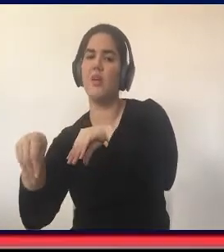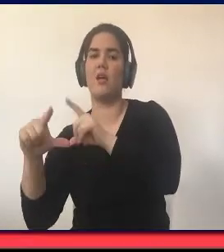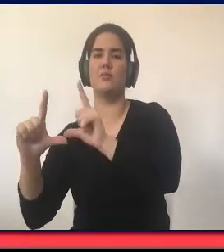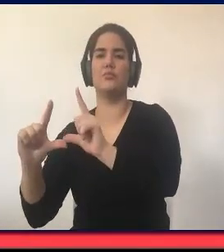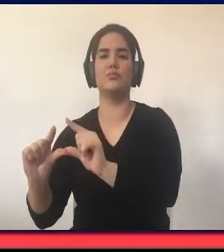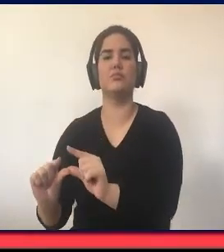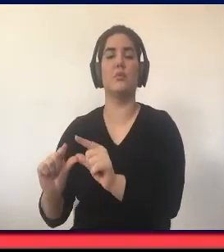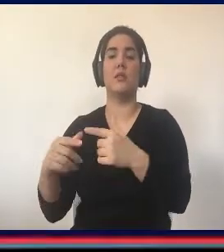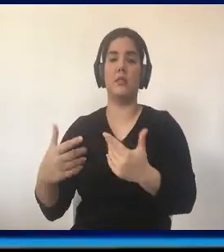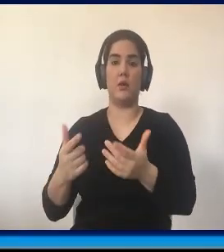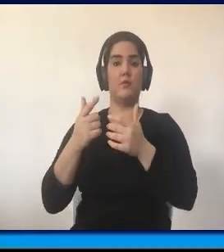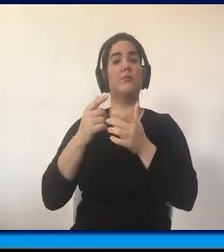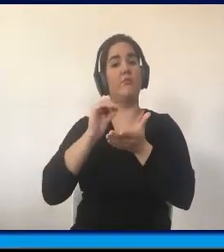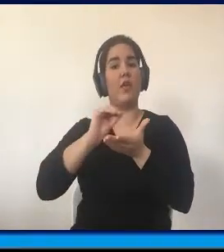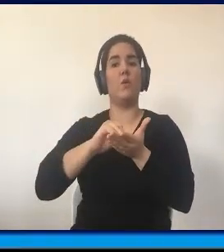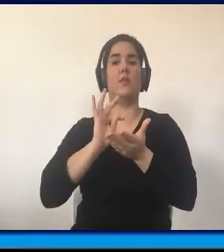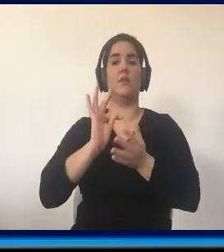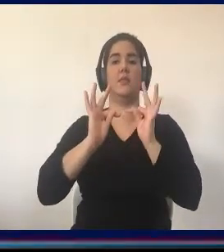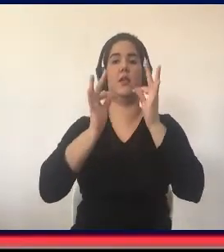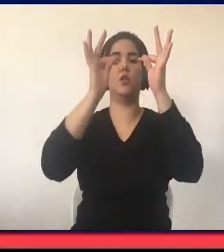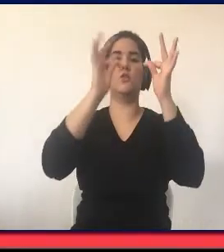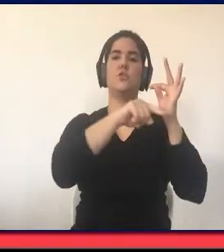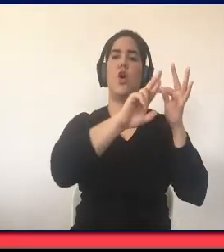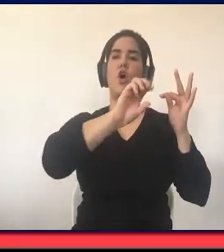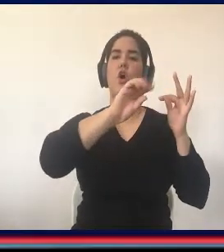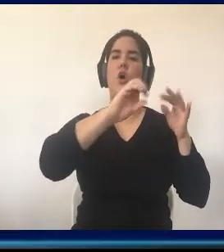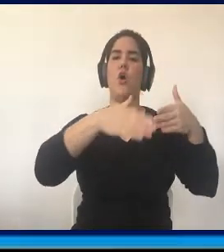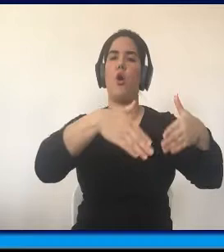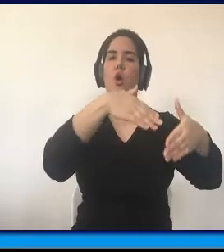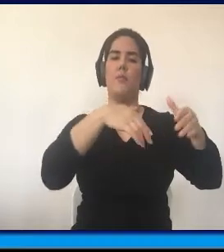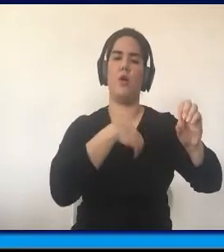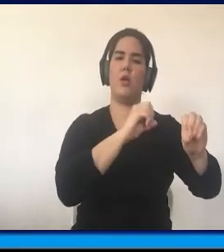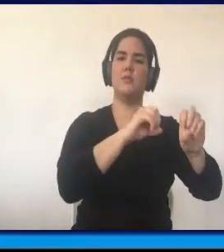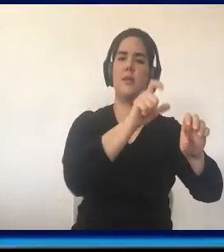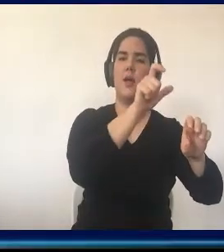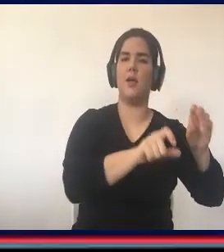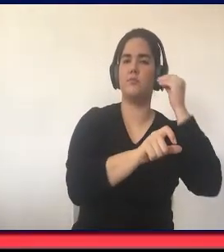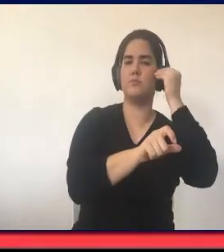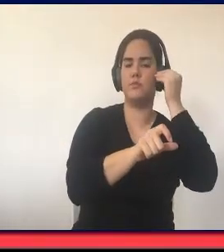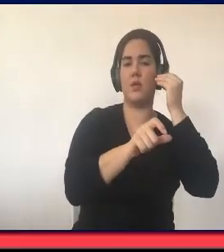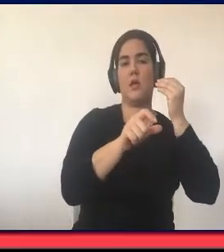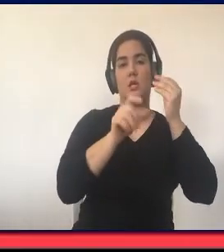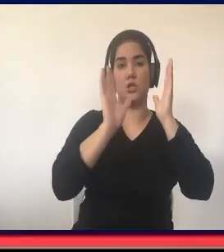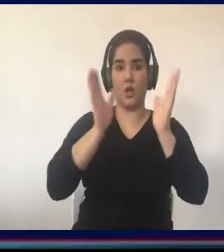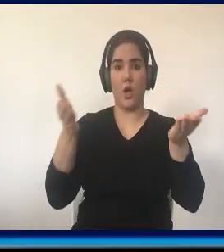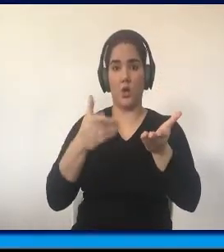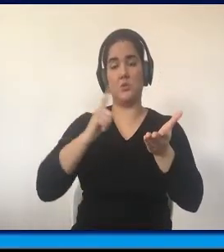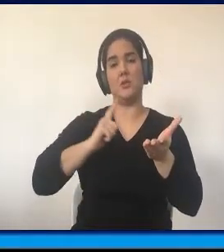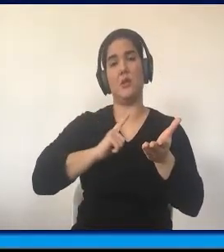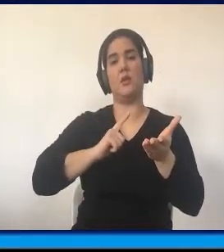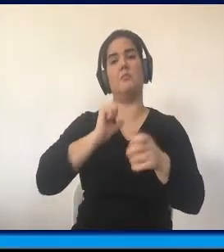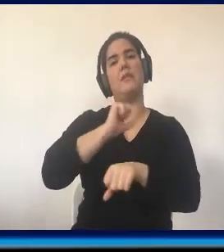tentar reproduzir. Hoje já tem, assim, na verdade eles pararam agora por conta da pandemia, mas talvez 2021 já saia um